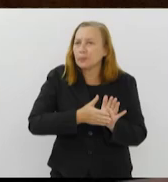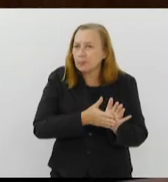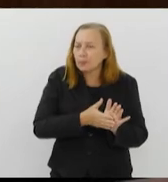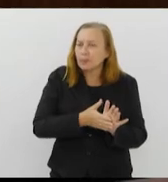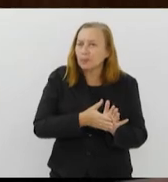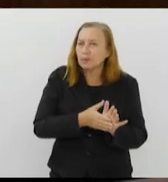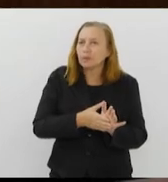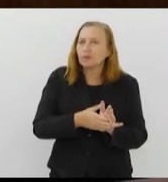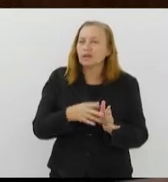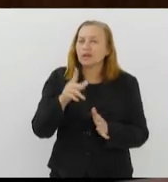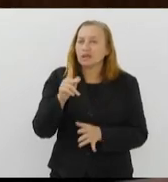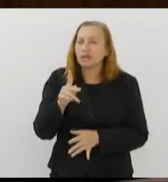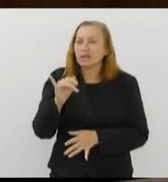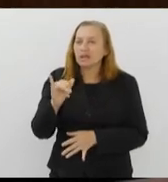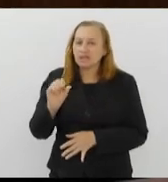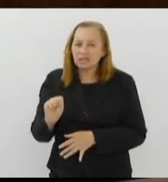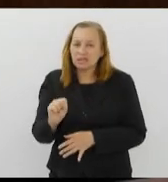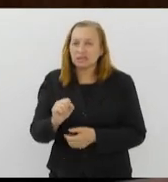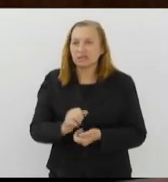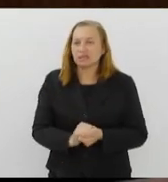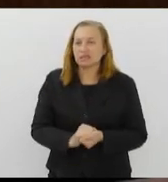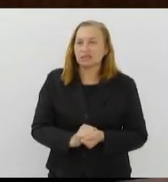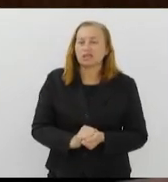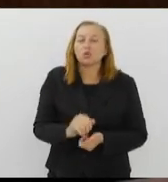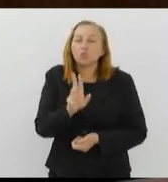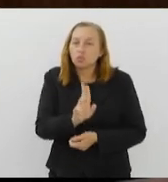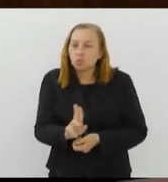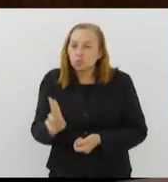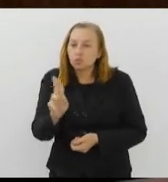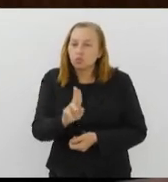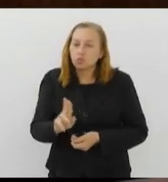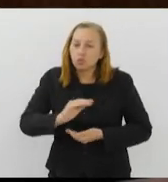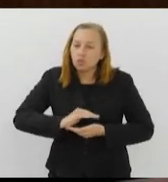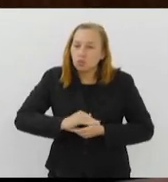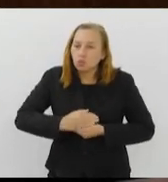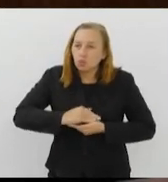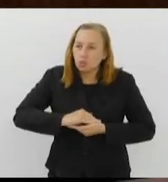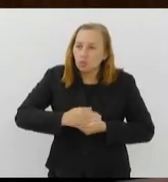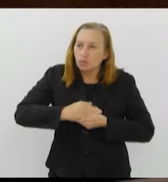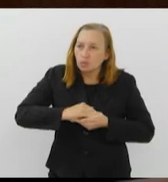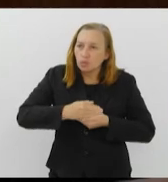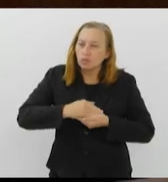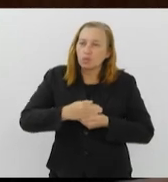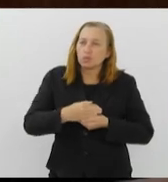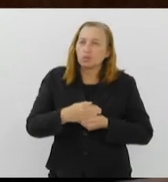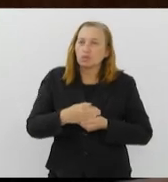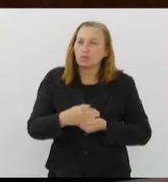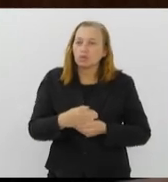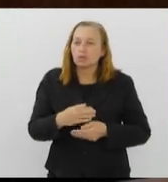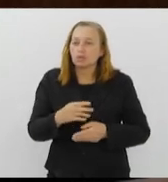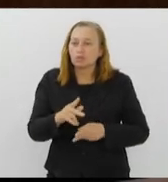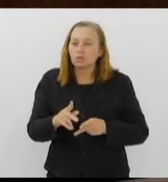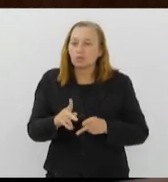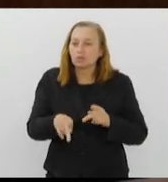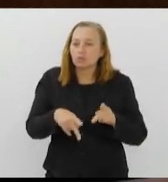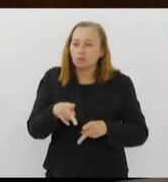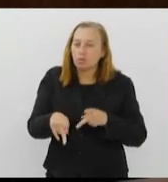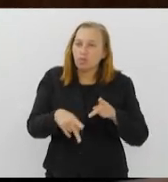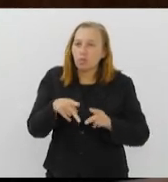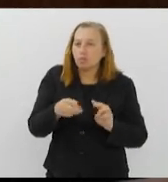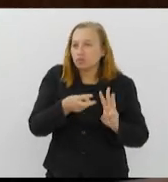muito grandes, de conchas que eram usadas pelas populações indígenas,